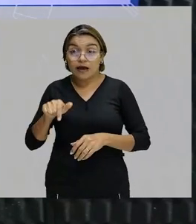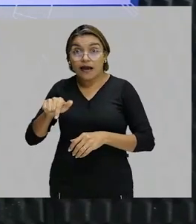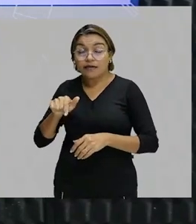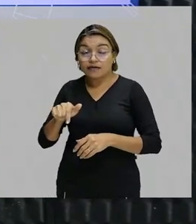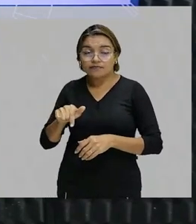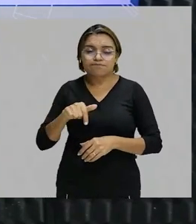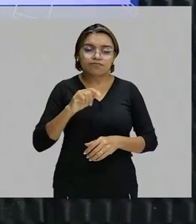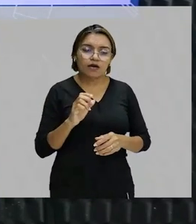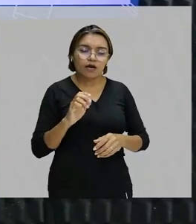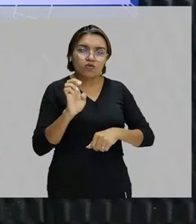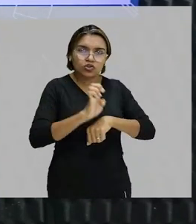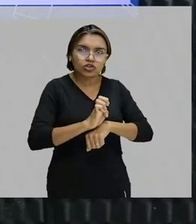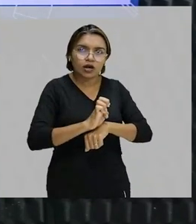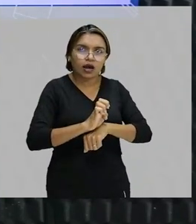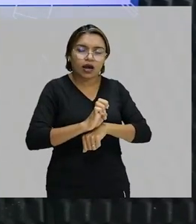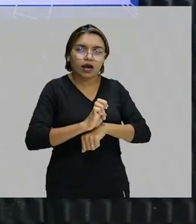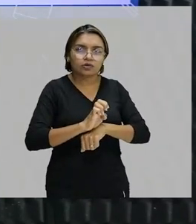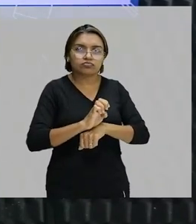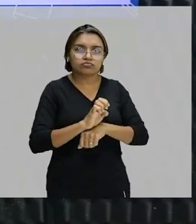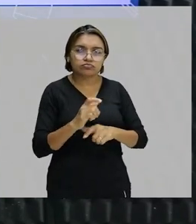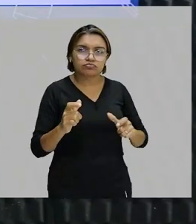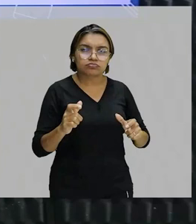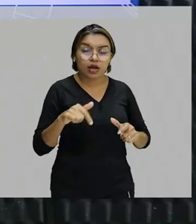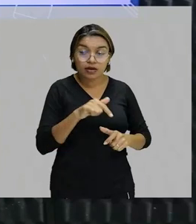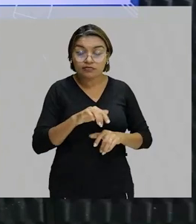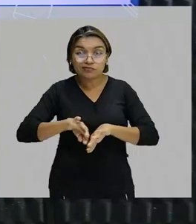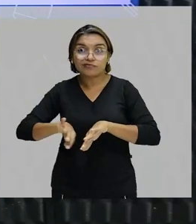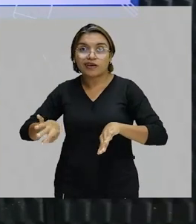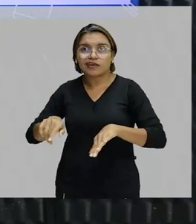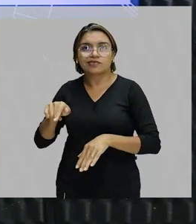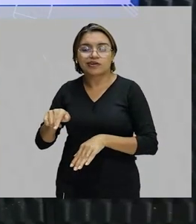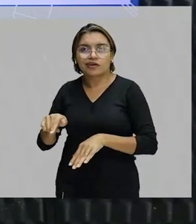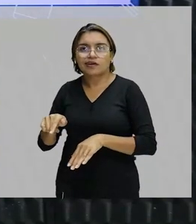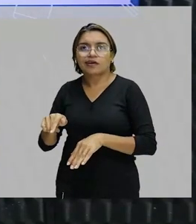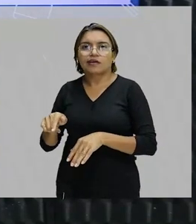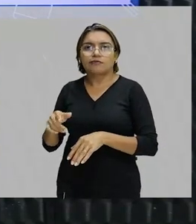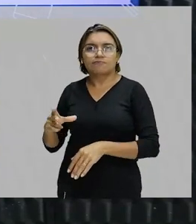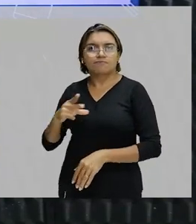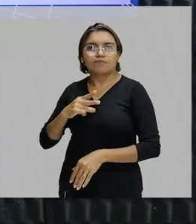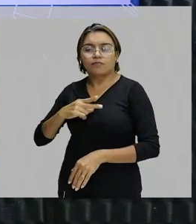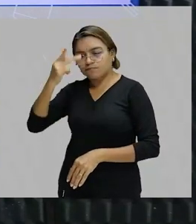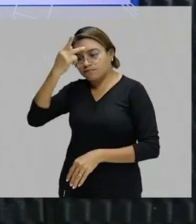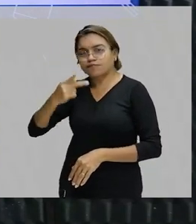então a próprio mercado as próprias relações econômicas elas se autorregulam né a autorregulação do mercado quer